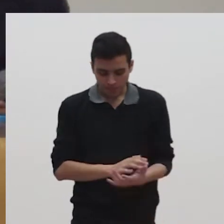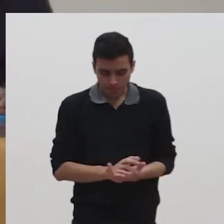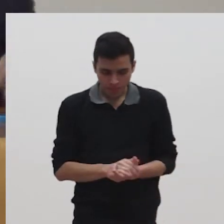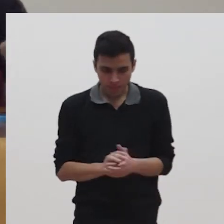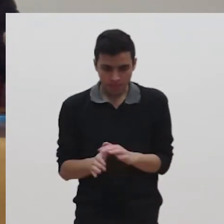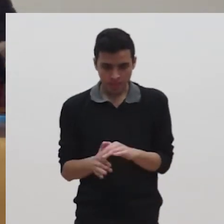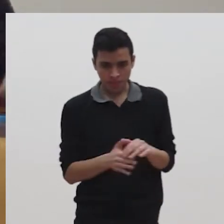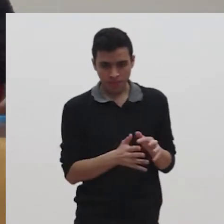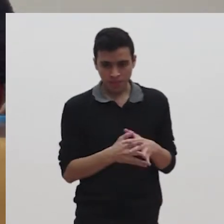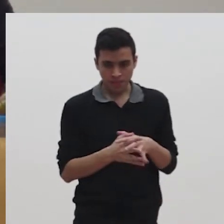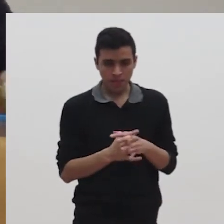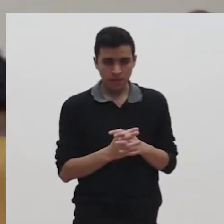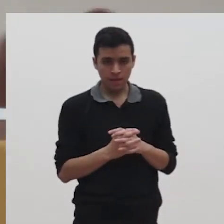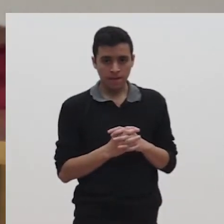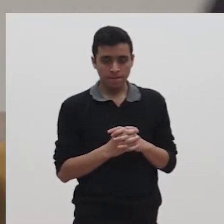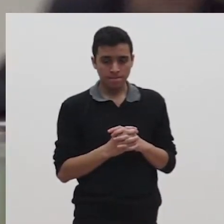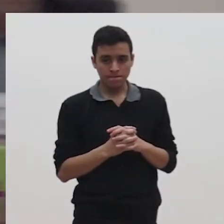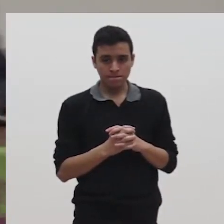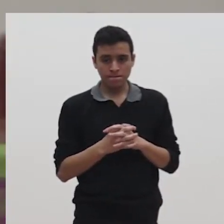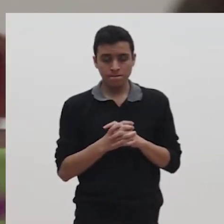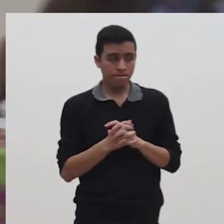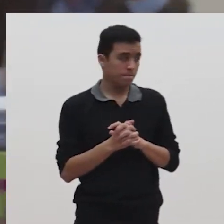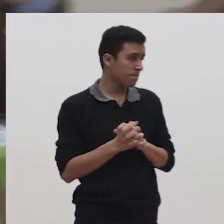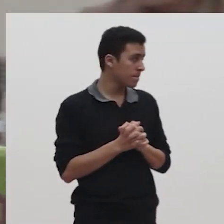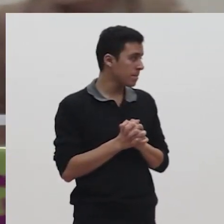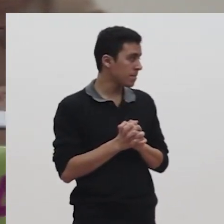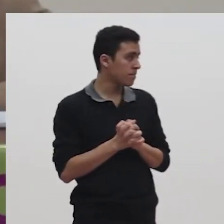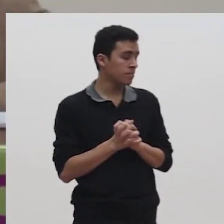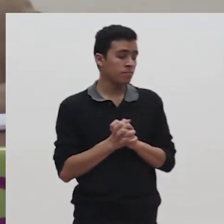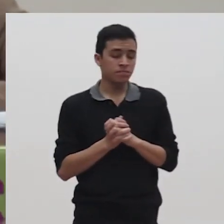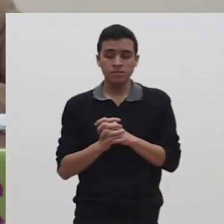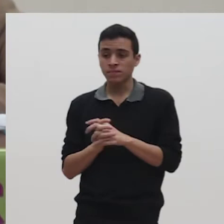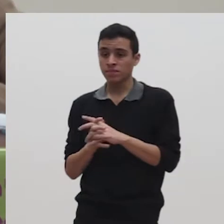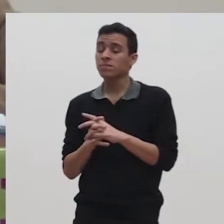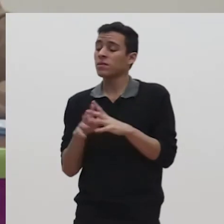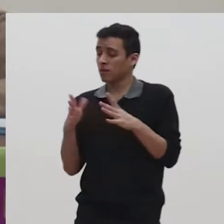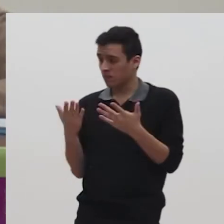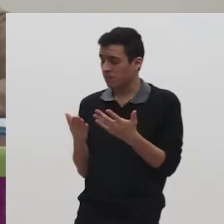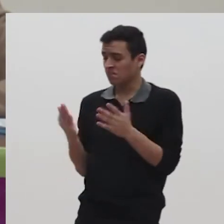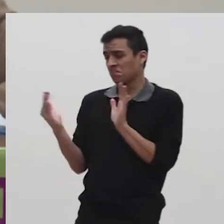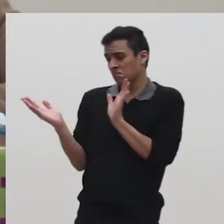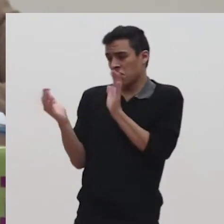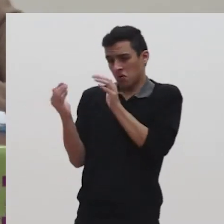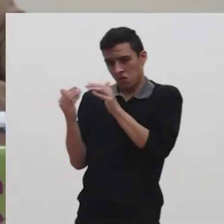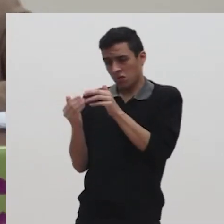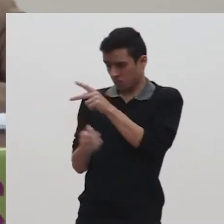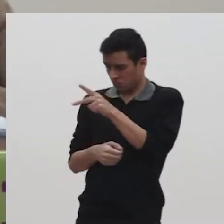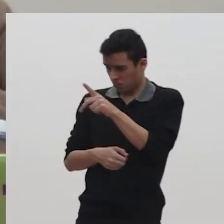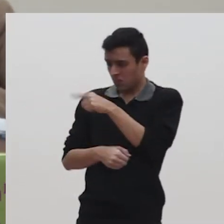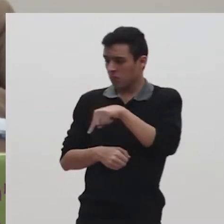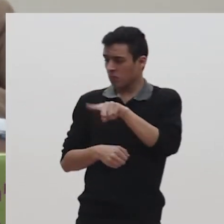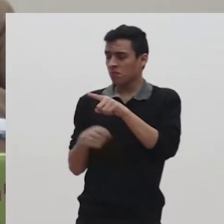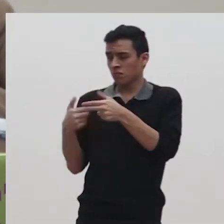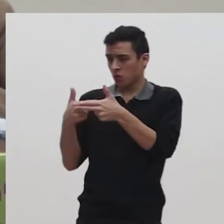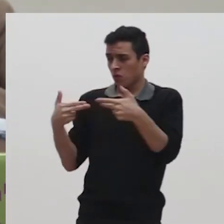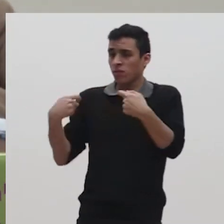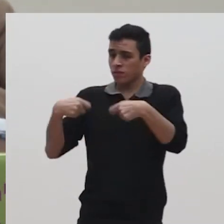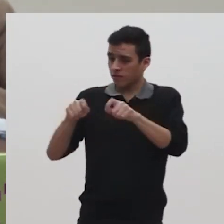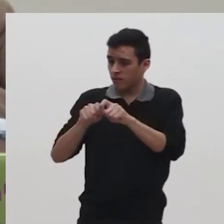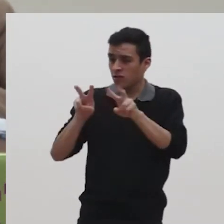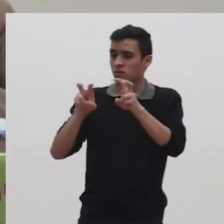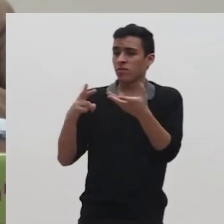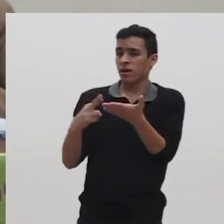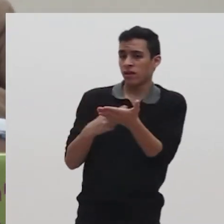1 minuto para a réplica. Bom, eu concordo com o professor Sunier com relação a tudo que tem que ser feito pelas